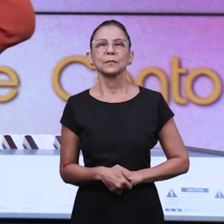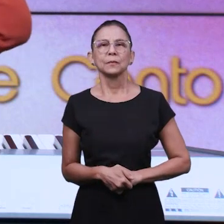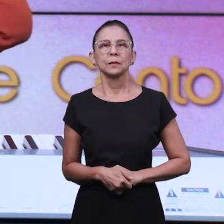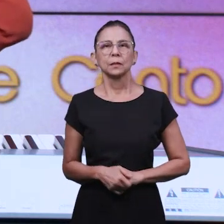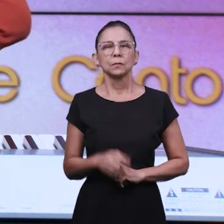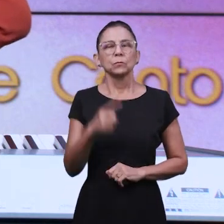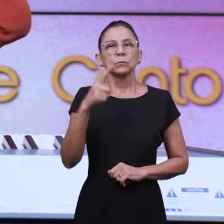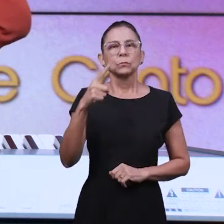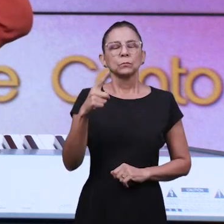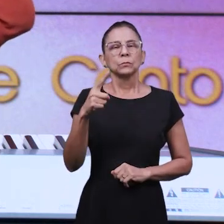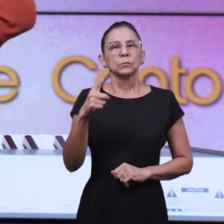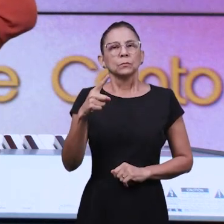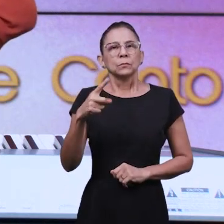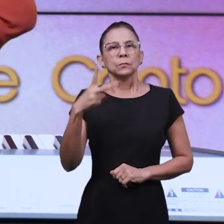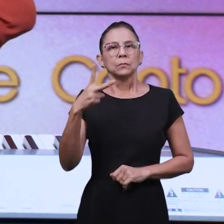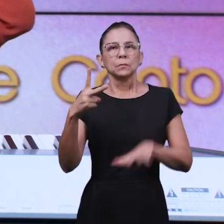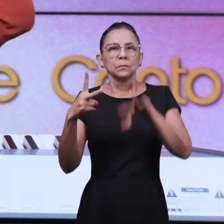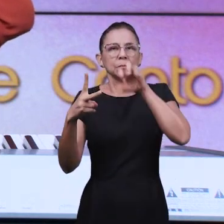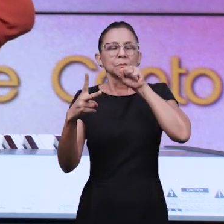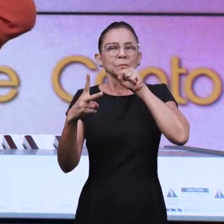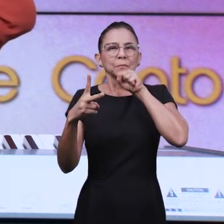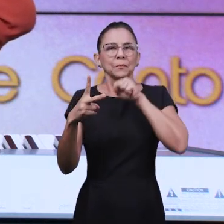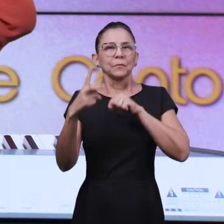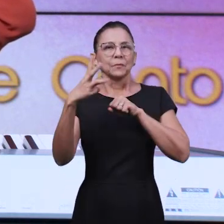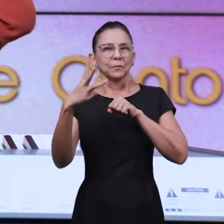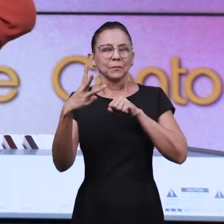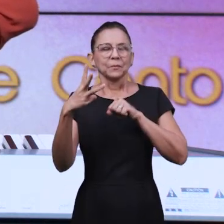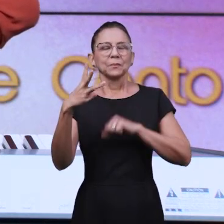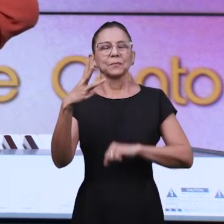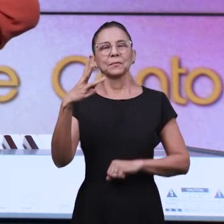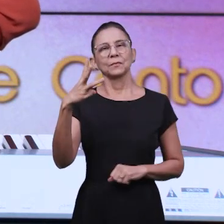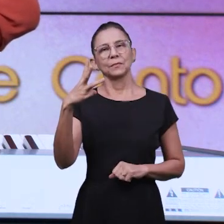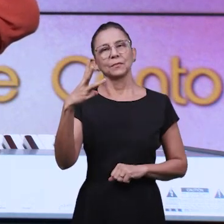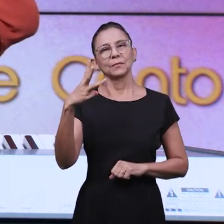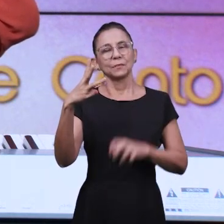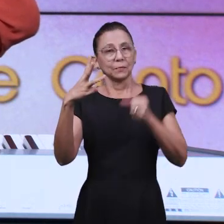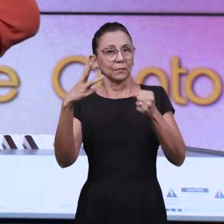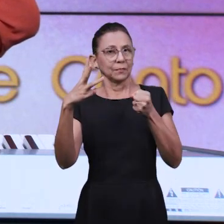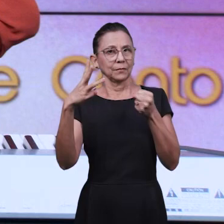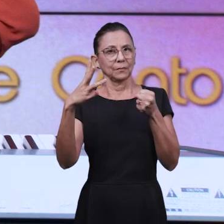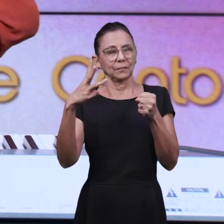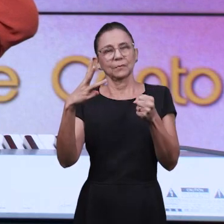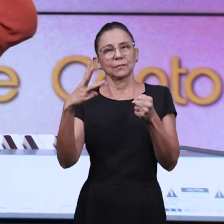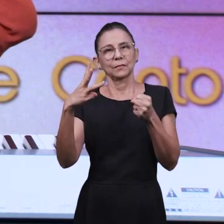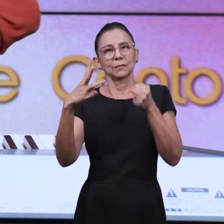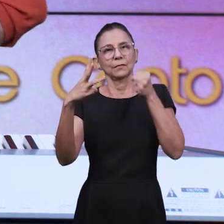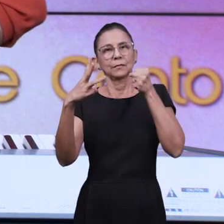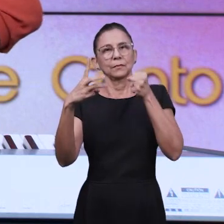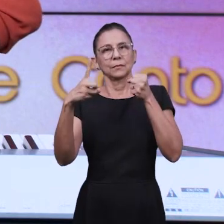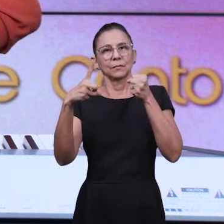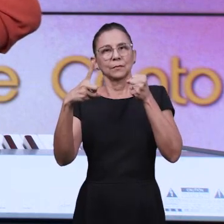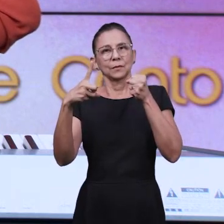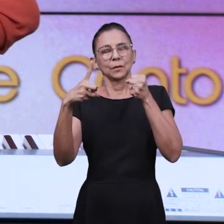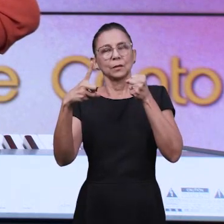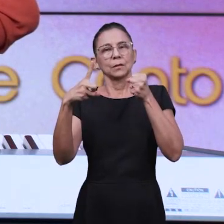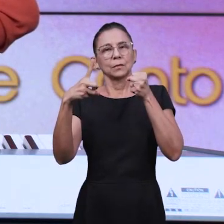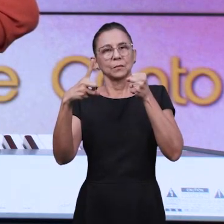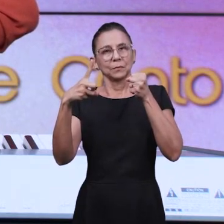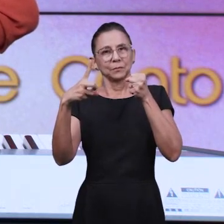ex. Inspirou 1, 2, 3. Segurou, soltou